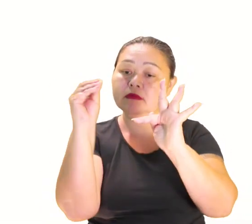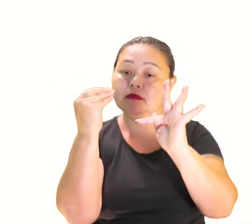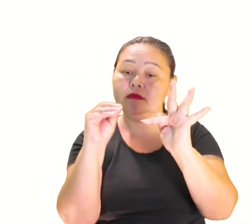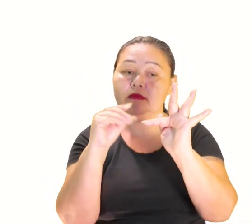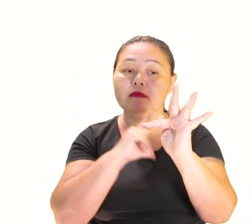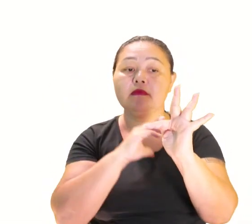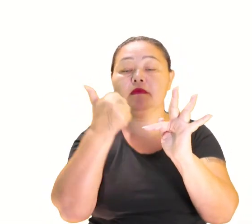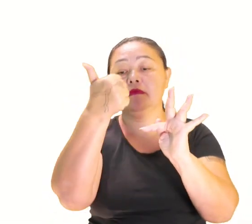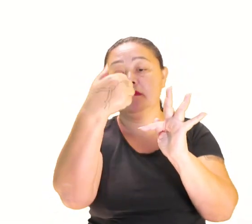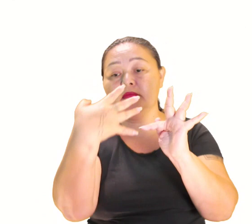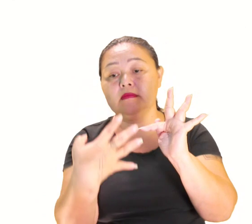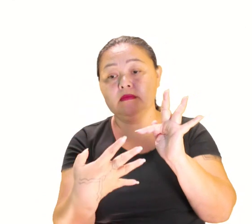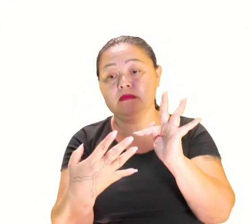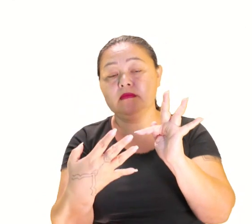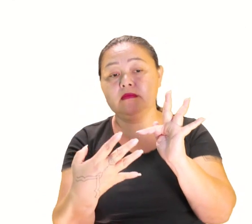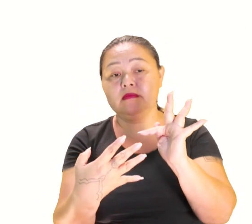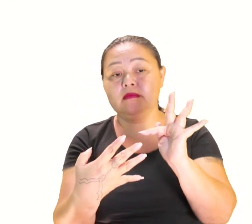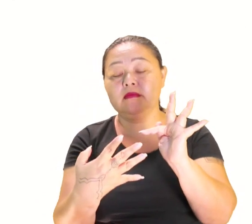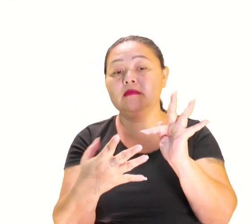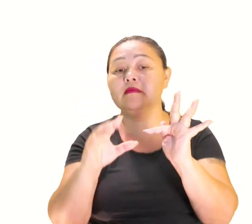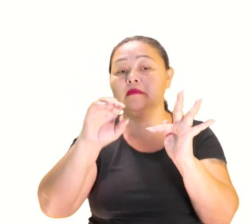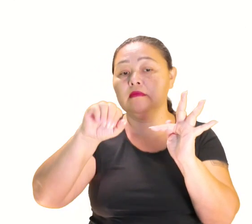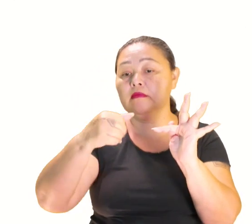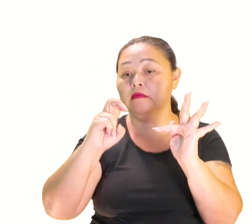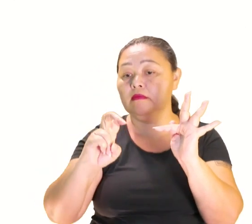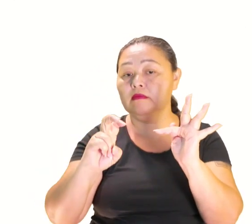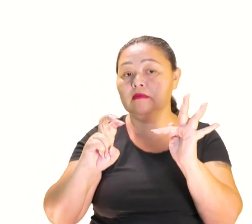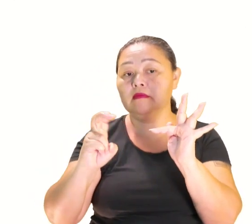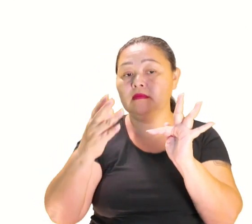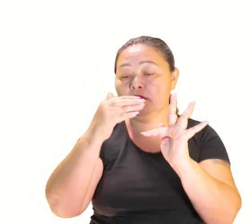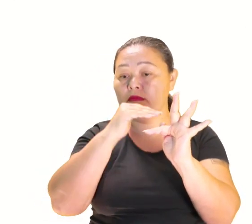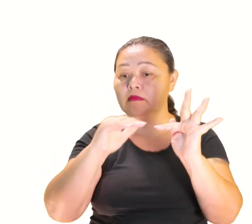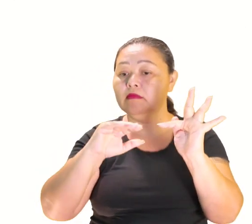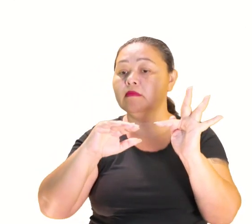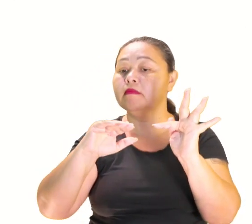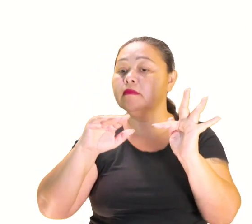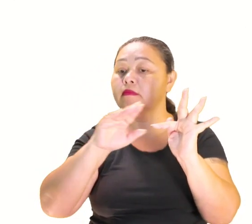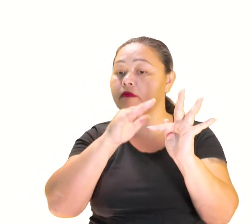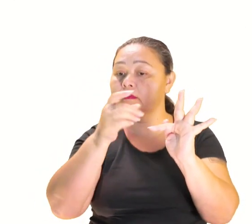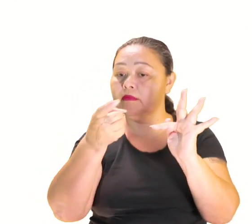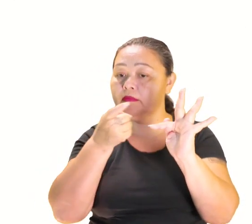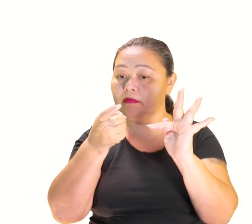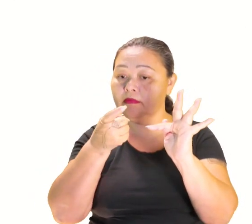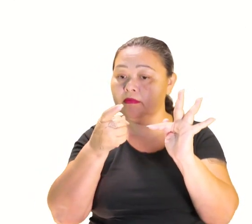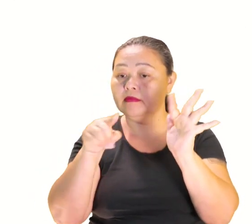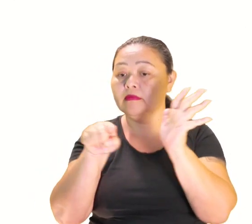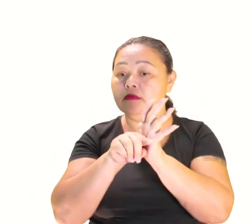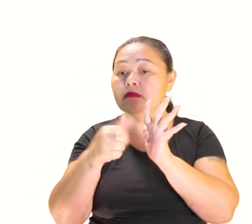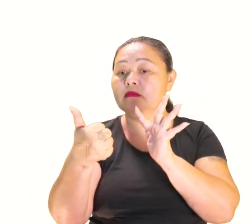x é 1 quarto, ou seja, 0,25, né? O y é menos 1. X,